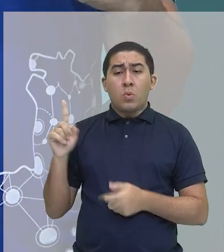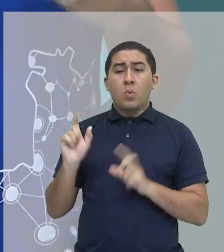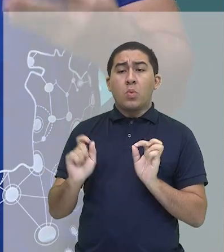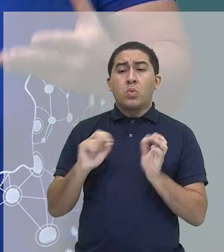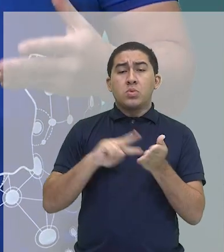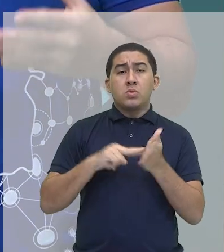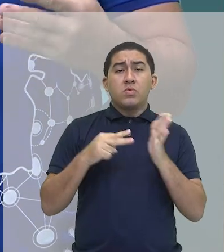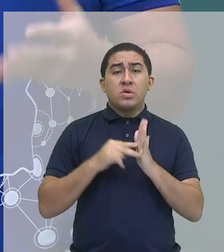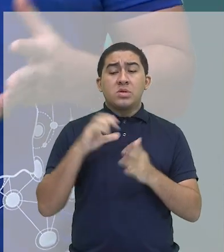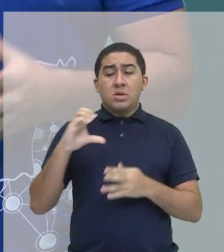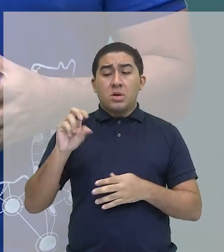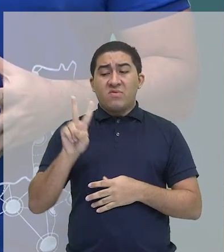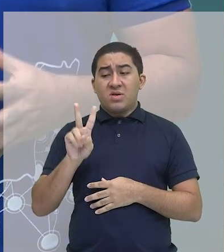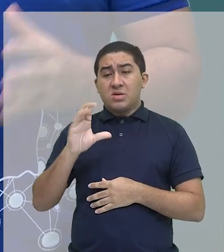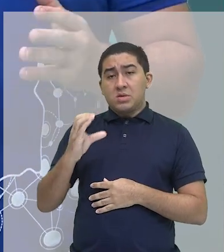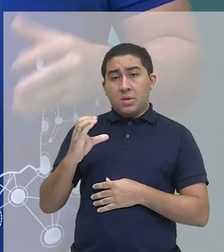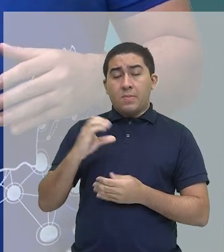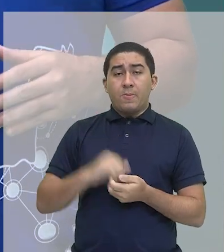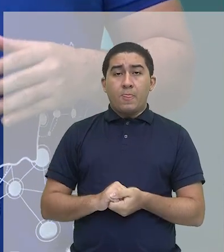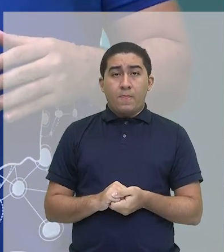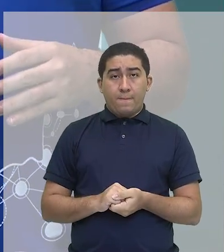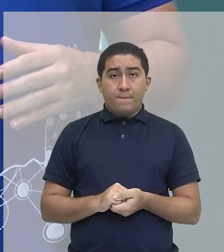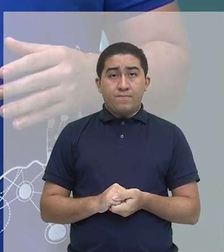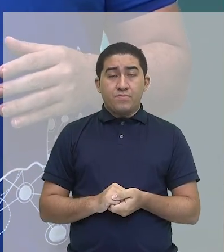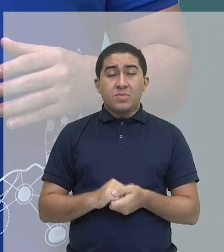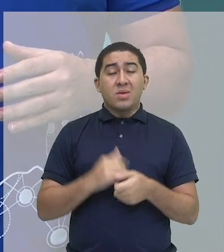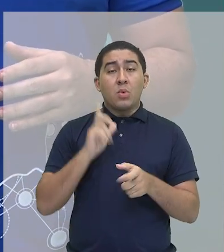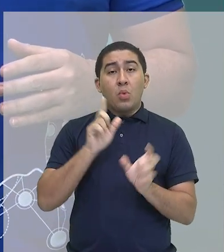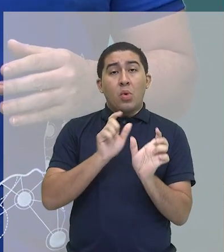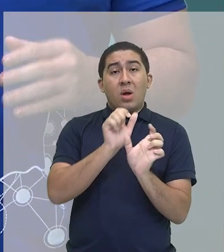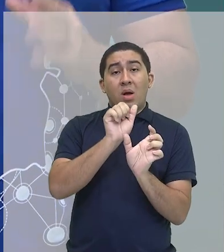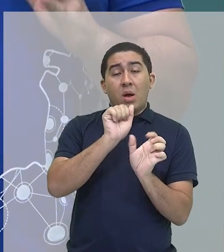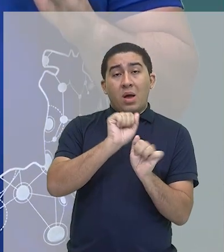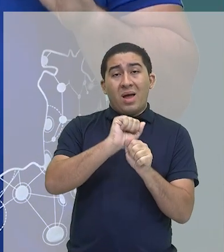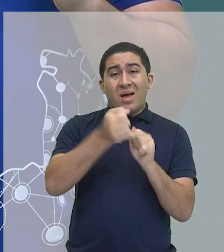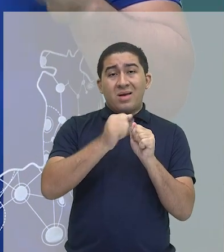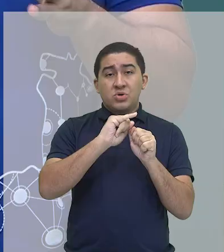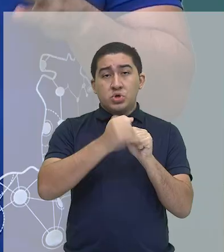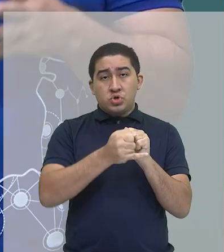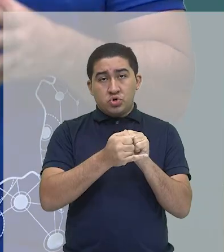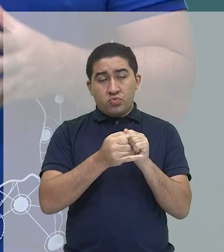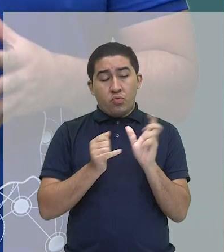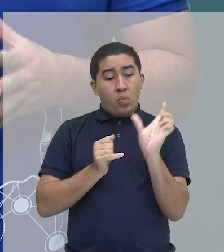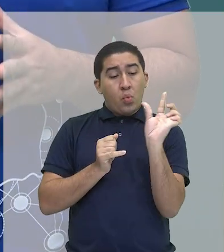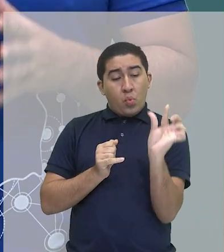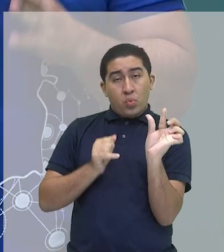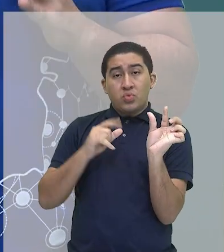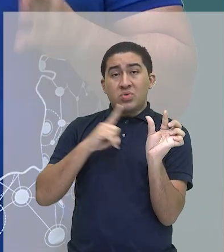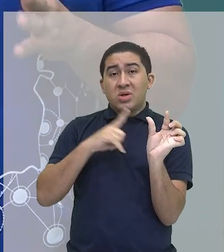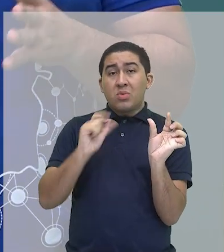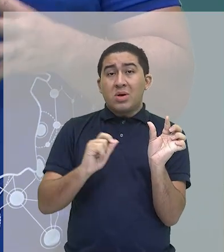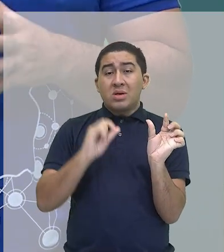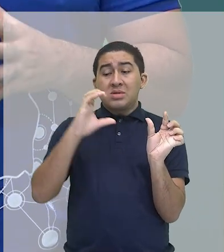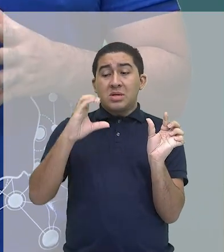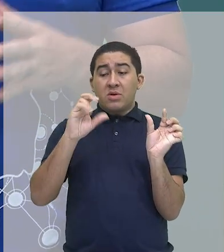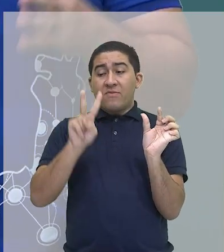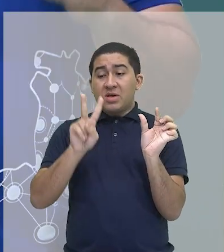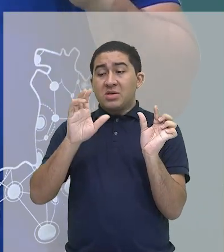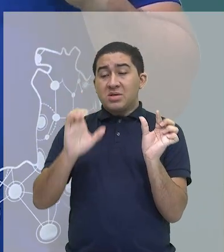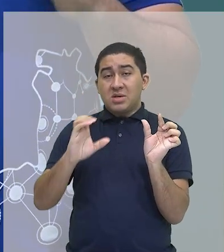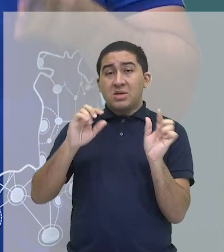esse CVC? Quando os adjetivos curtos, eles terminarem em